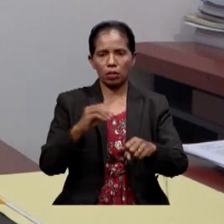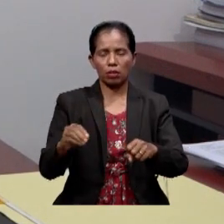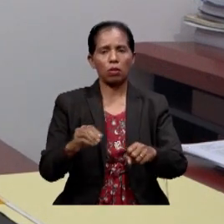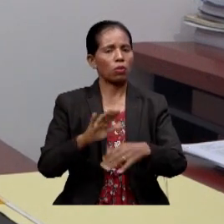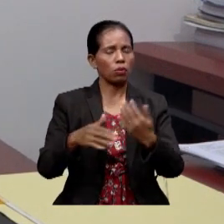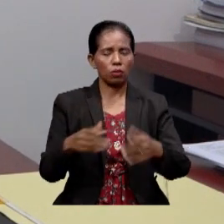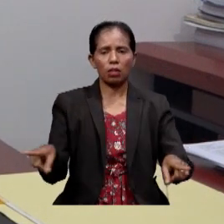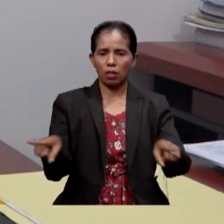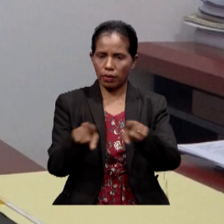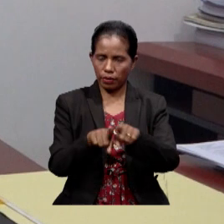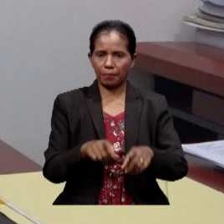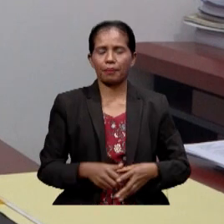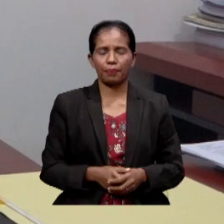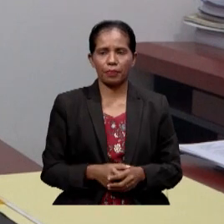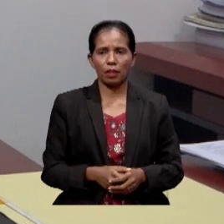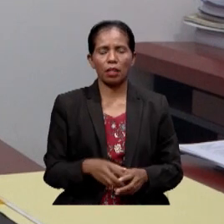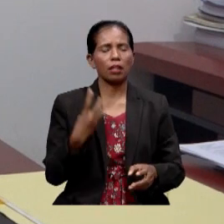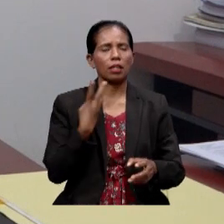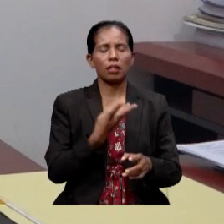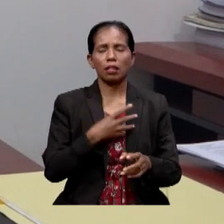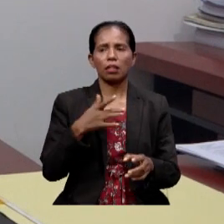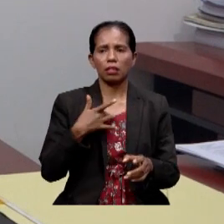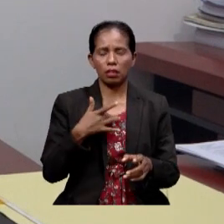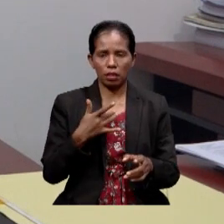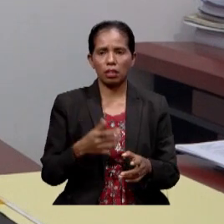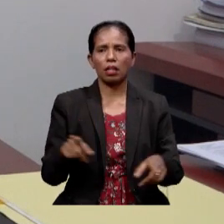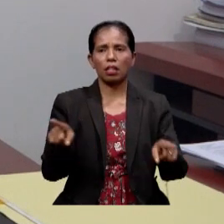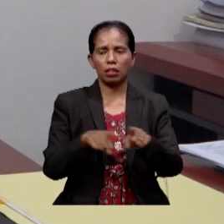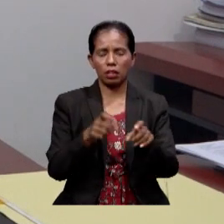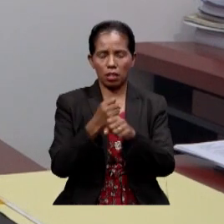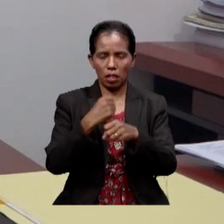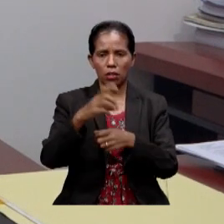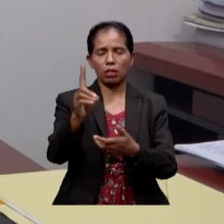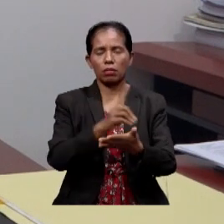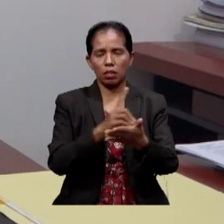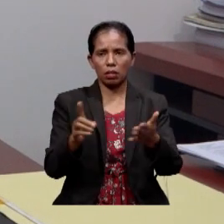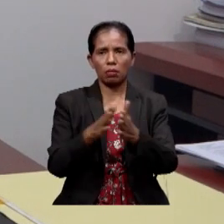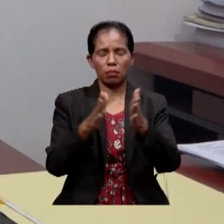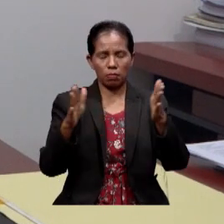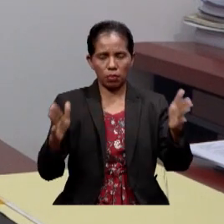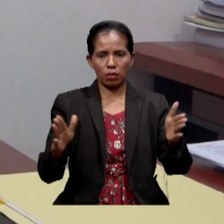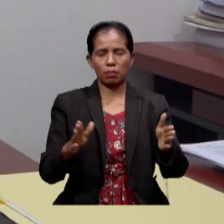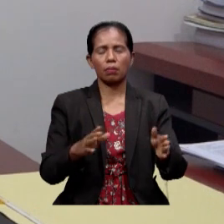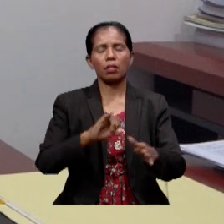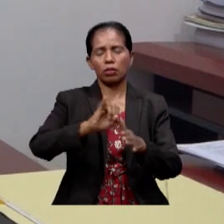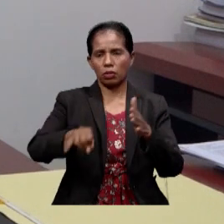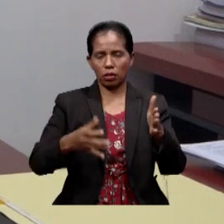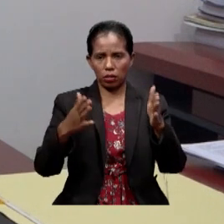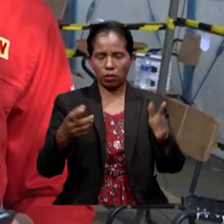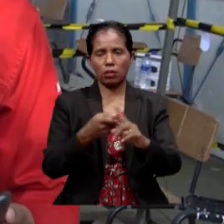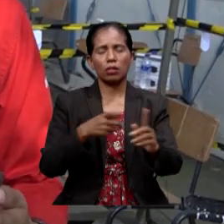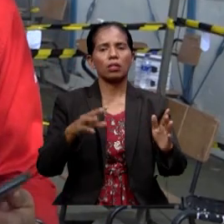roto. Né, ida né, mas ita sinti anção, ser né discriminação boa, ida ba jornalista ser né bem, mas la loja, o se media